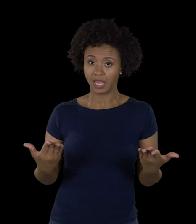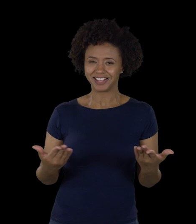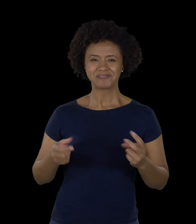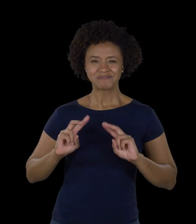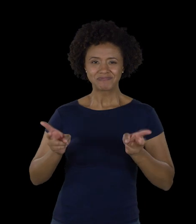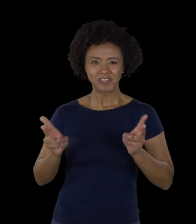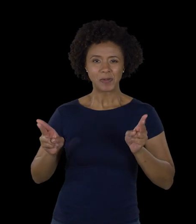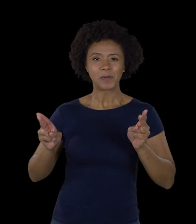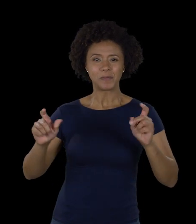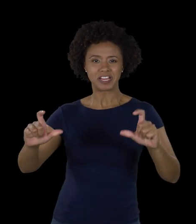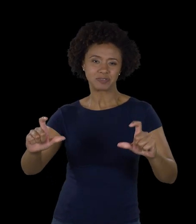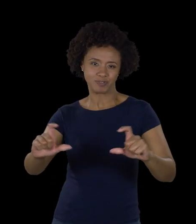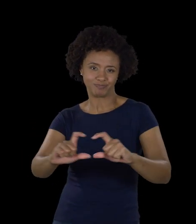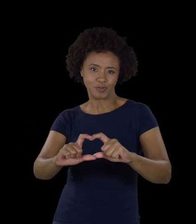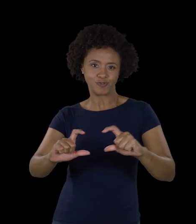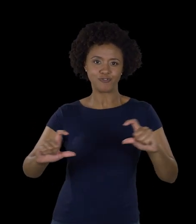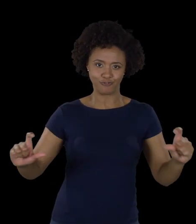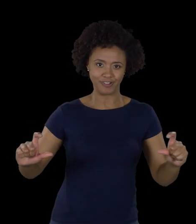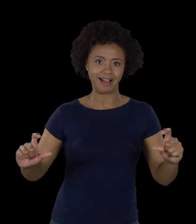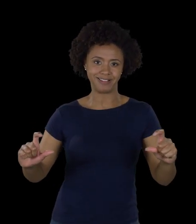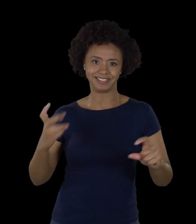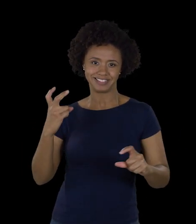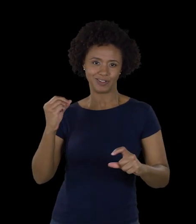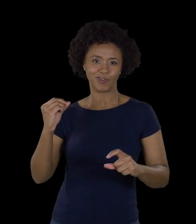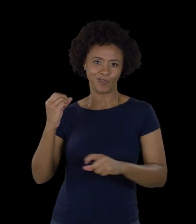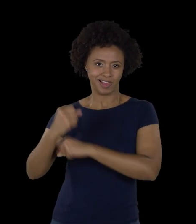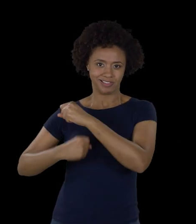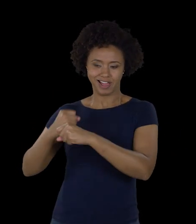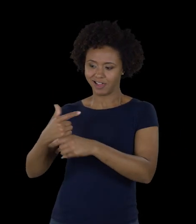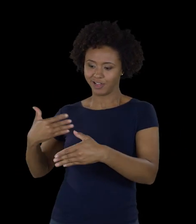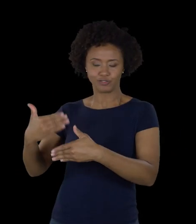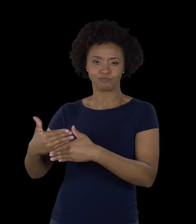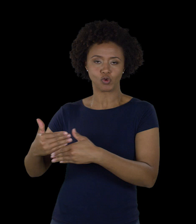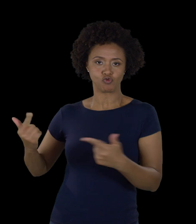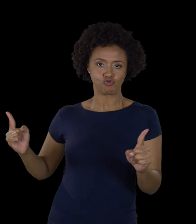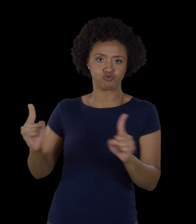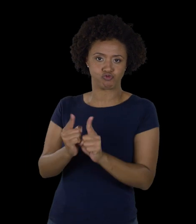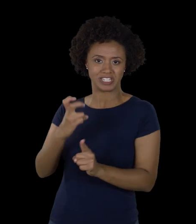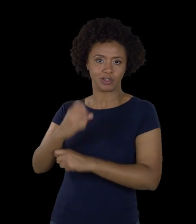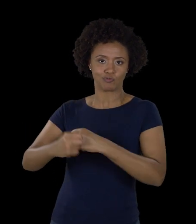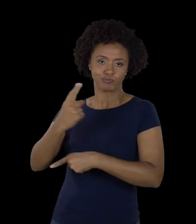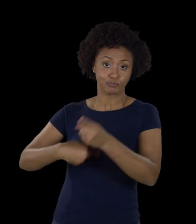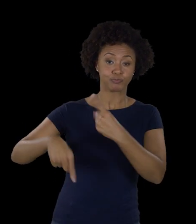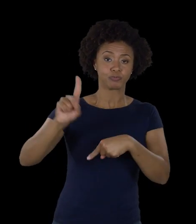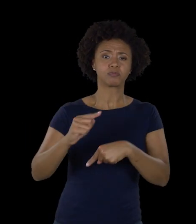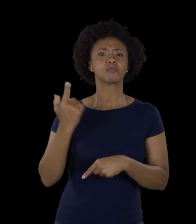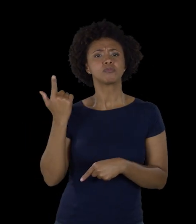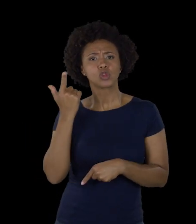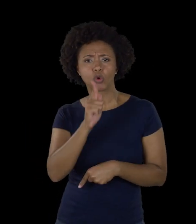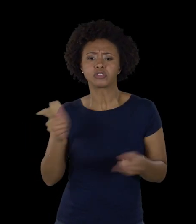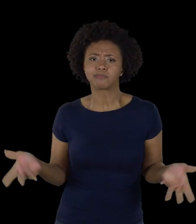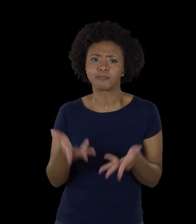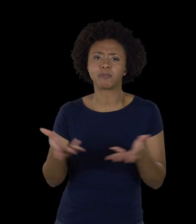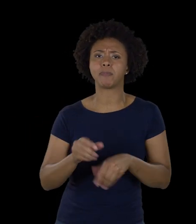slogan, 50 anos em 5, adotado por Juscelino Kubitschek, o Brasil também passa a investir em outras áreas básicas, como